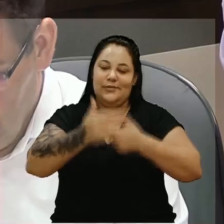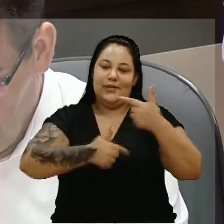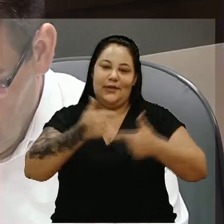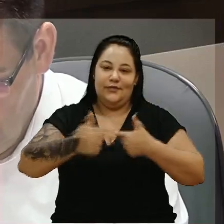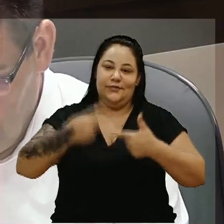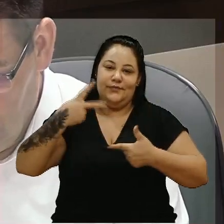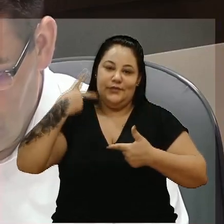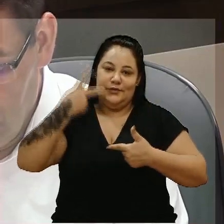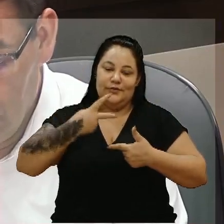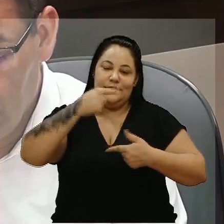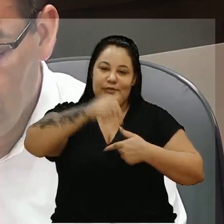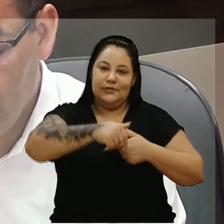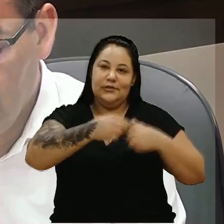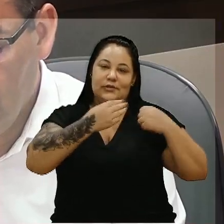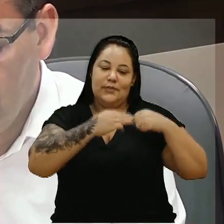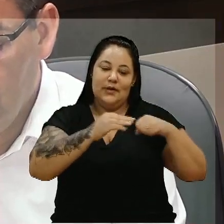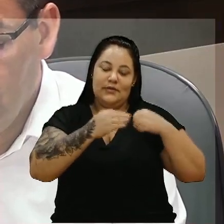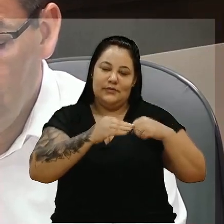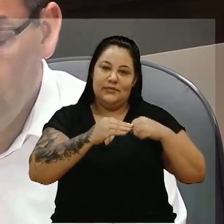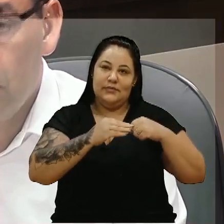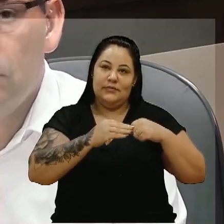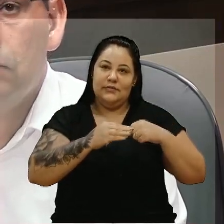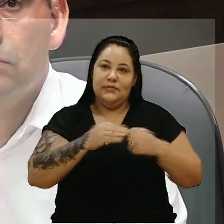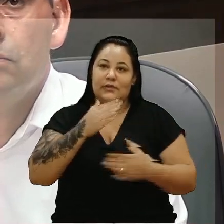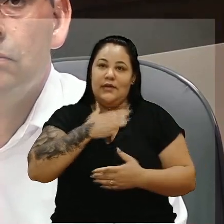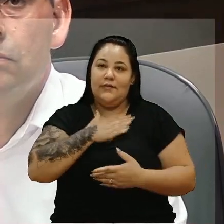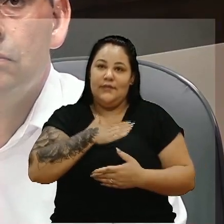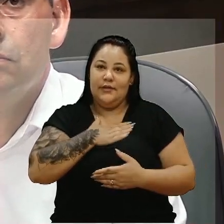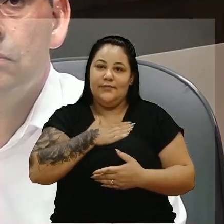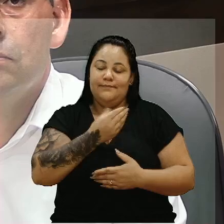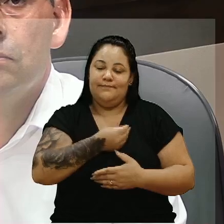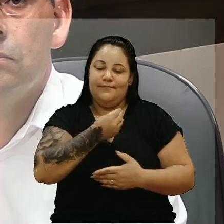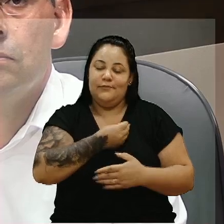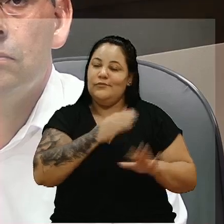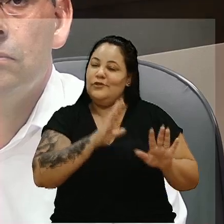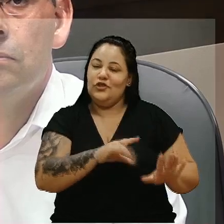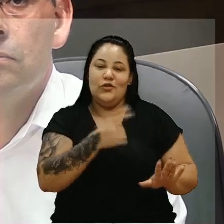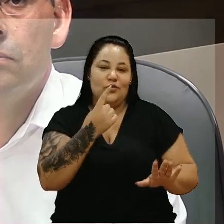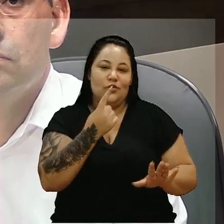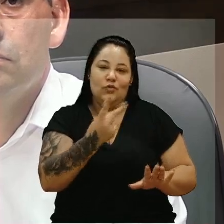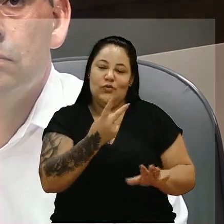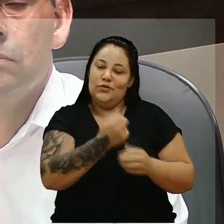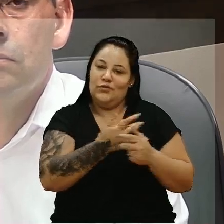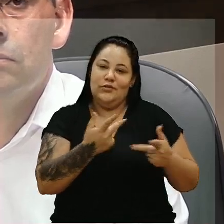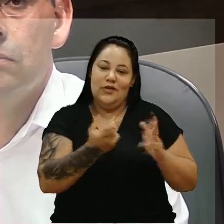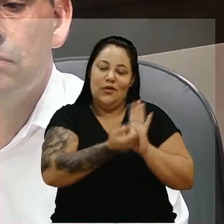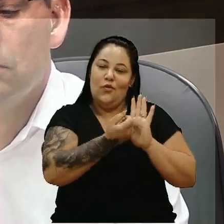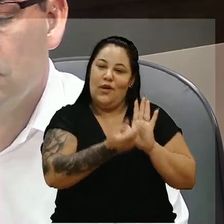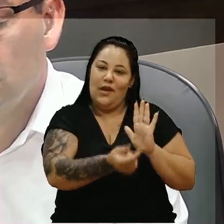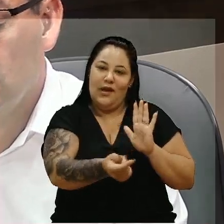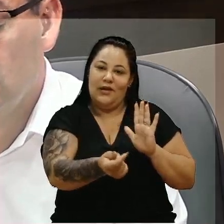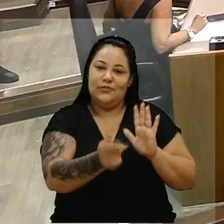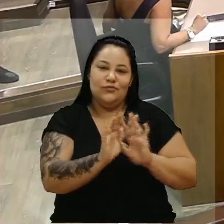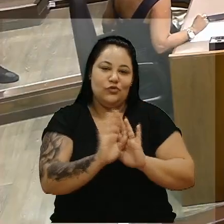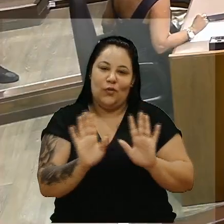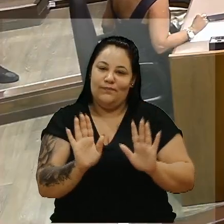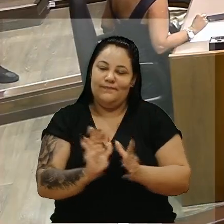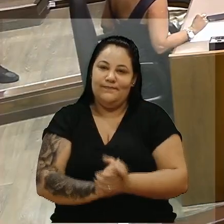coisas: nosso legado e os nossos ossos. E aí fica o legado que ele deixou para a cidade. Então seria isso,